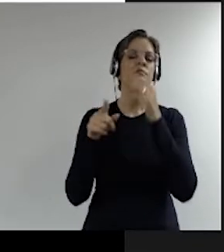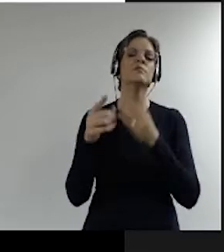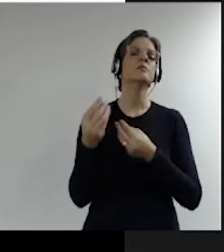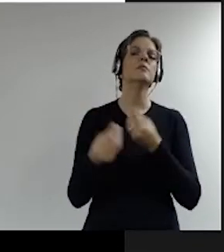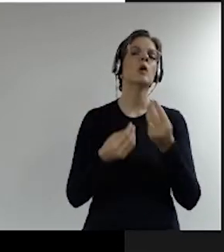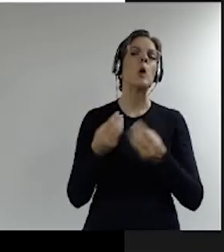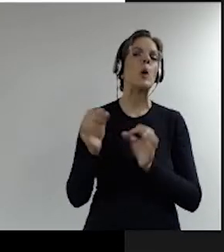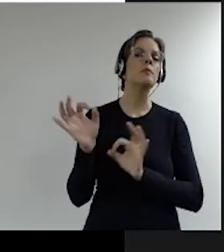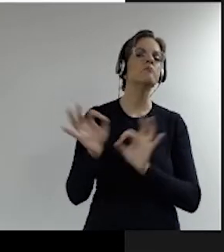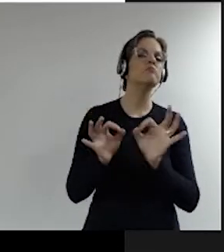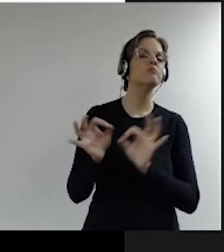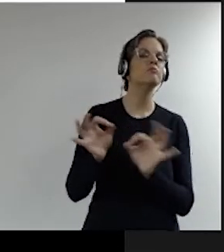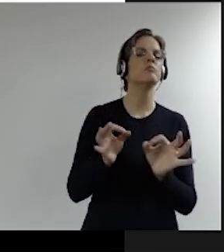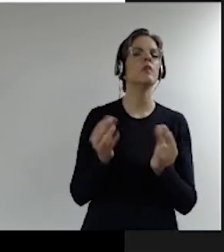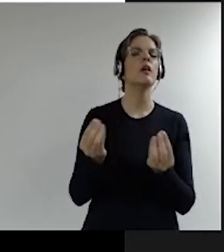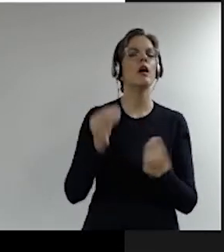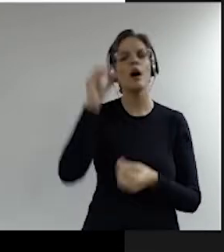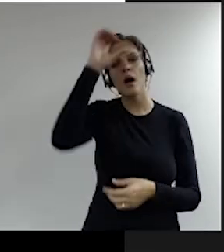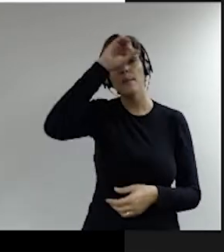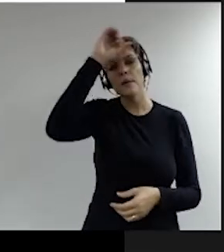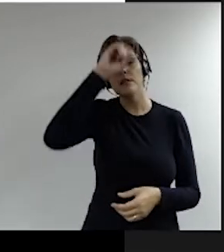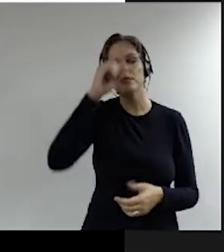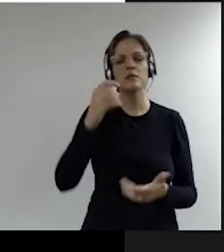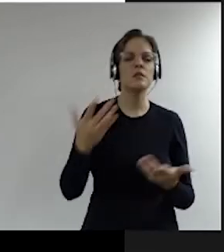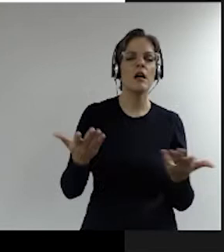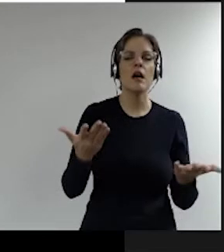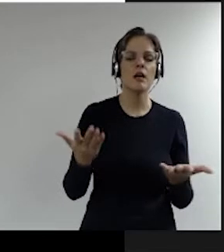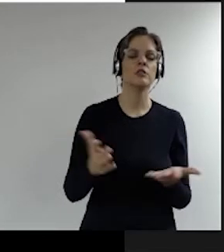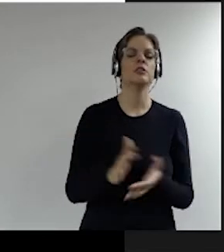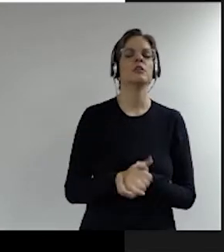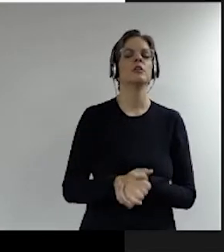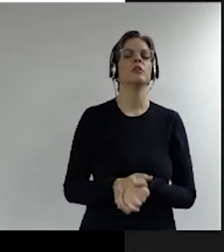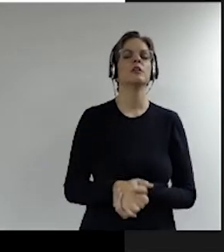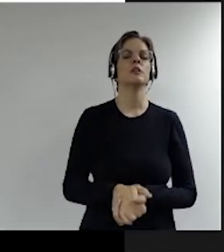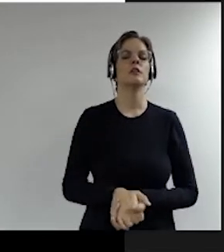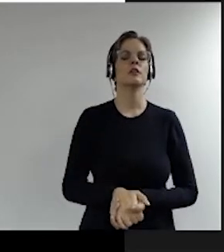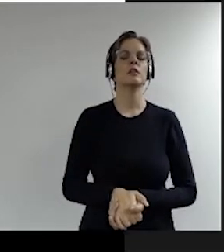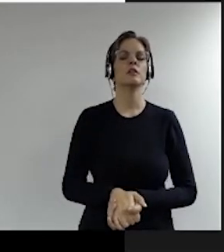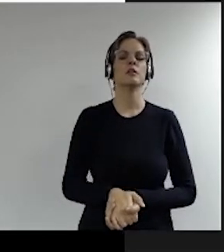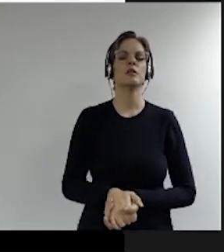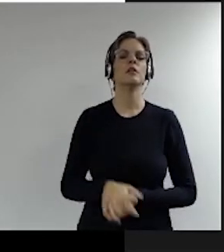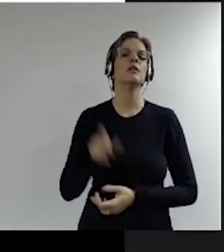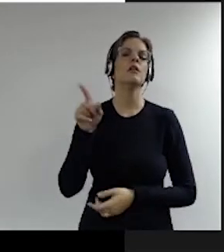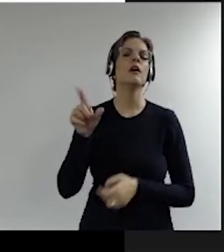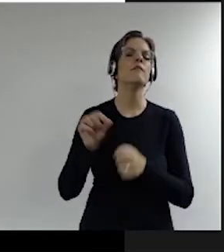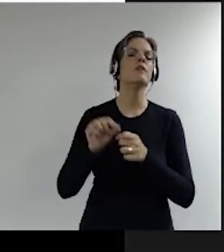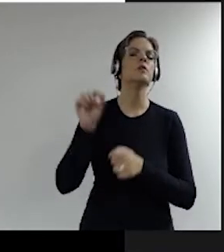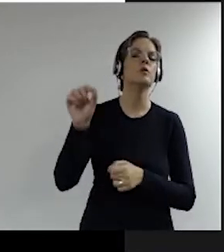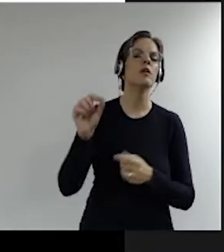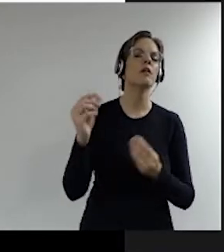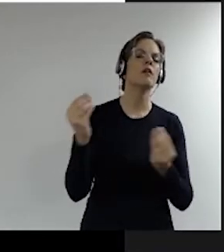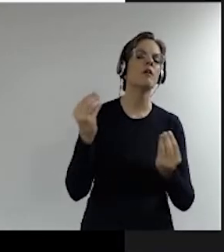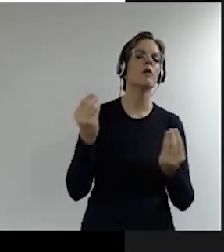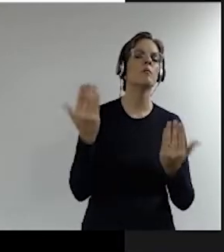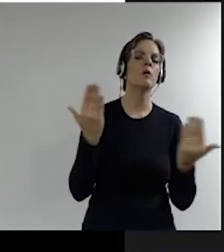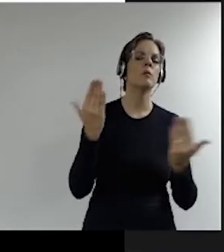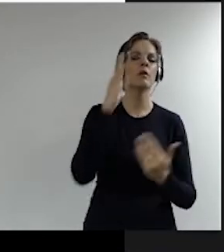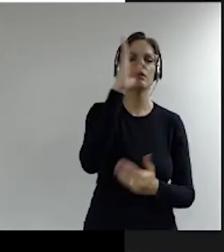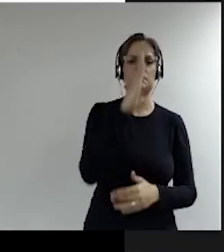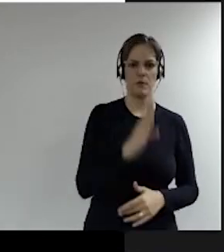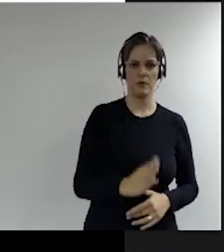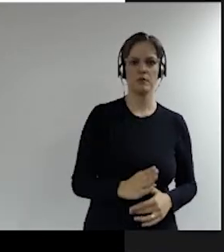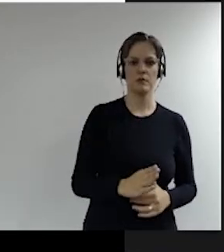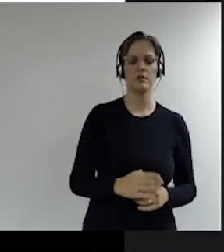garantir alguma aprendizagem. E o que eles fizeram e como que a gente trabalhou essa questão também. Primeiro,